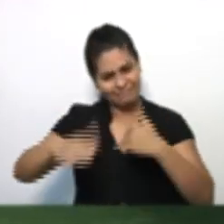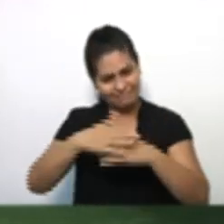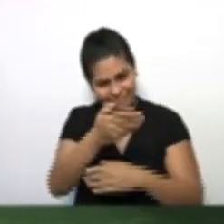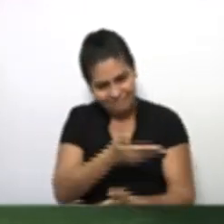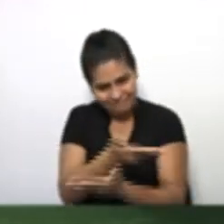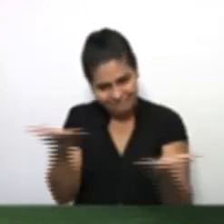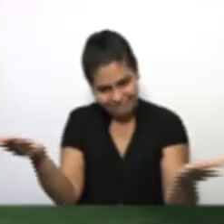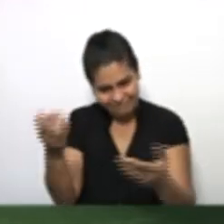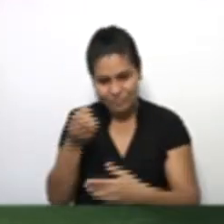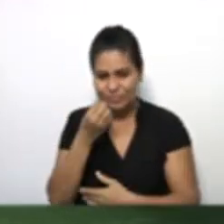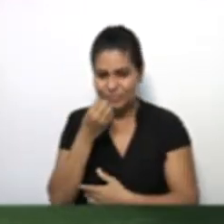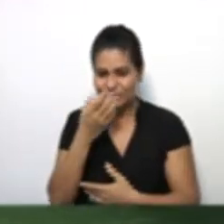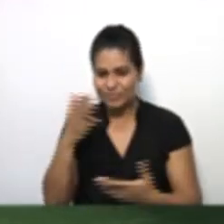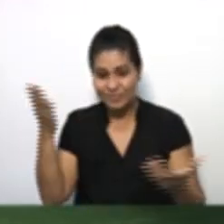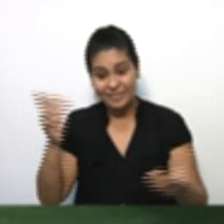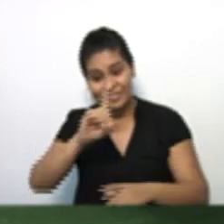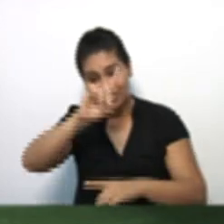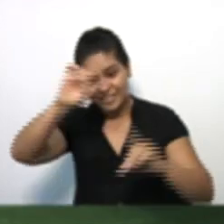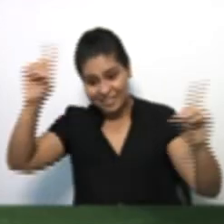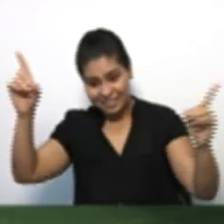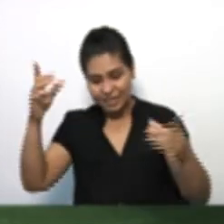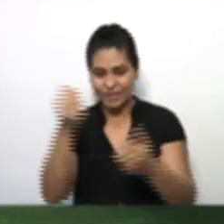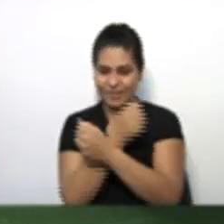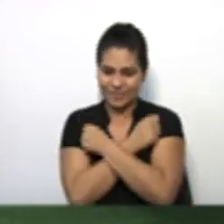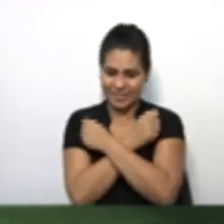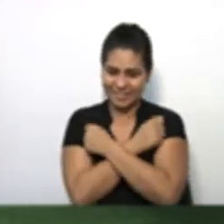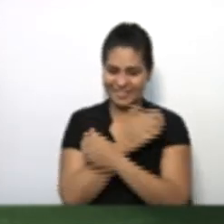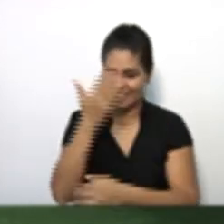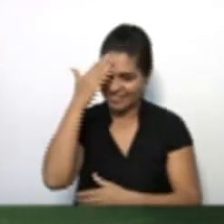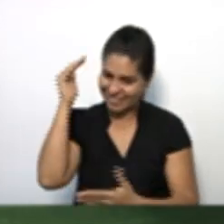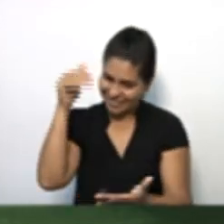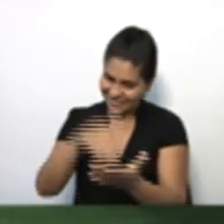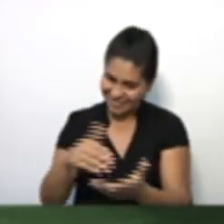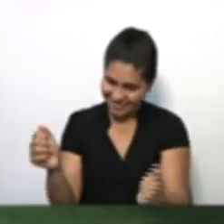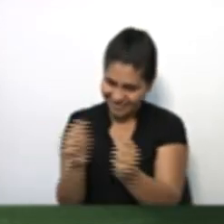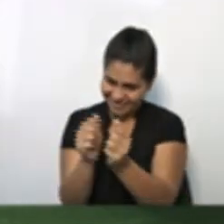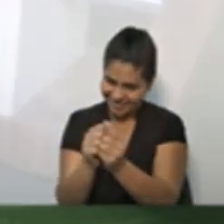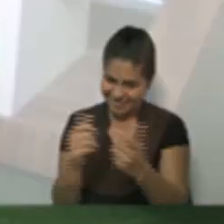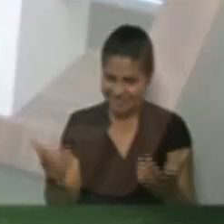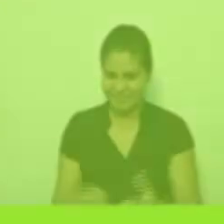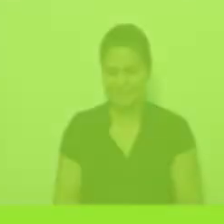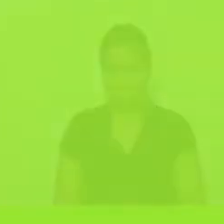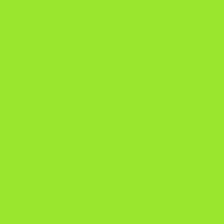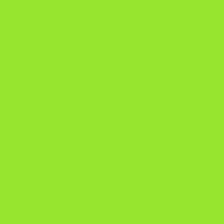de todos vocês. Um ótimo dia e um forte abraço. Até mais, tamo junto!